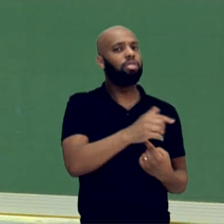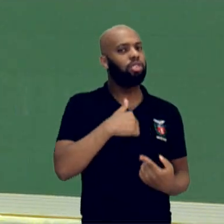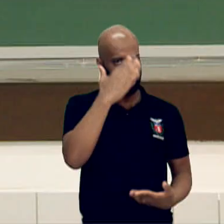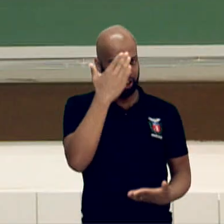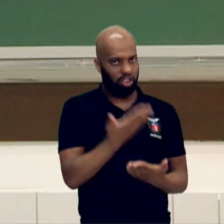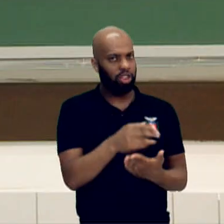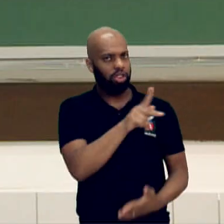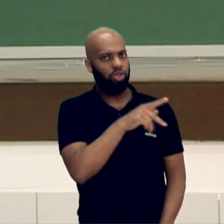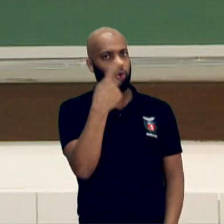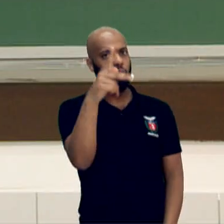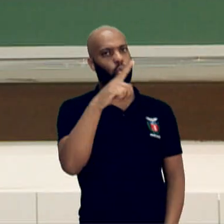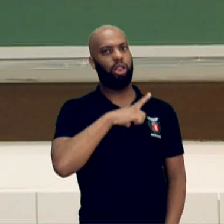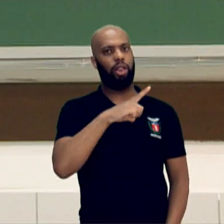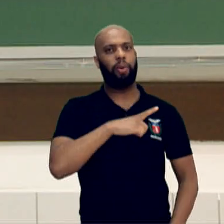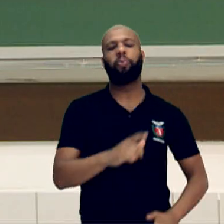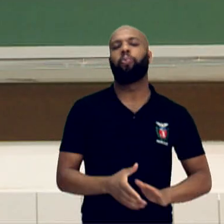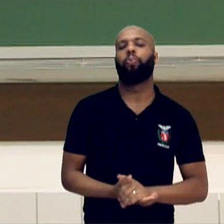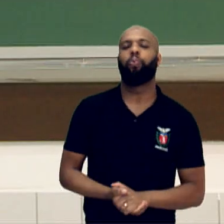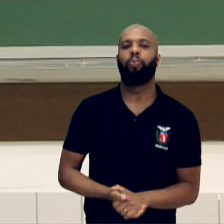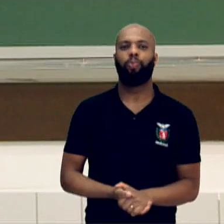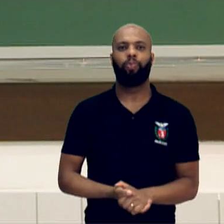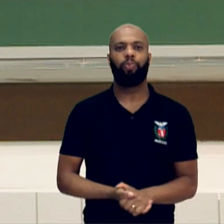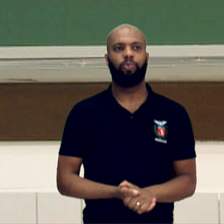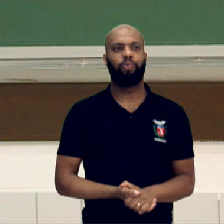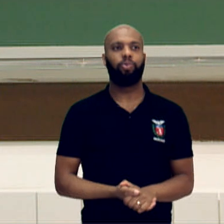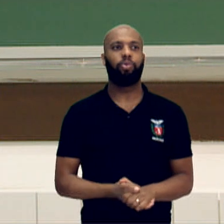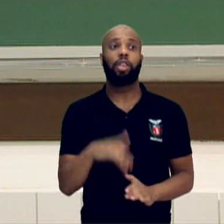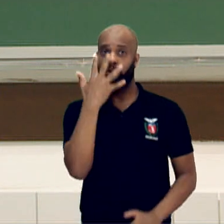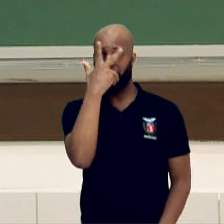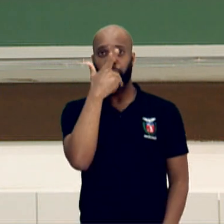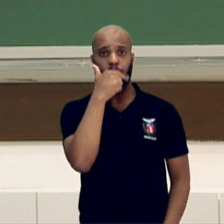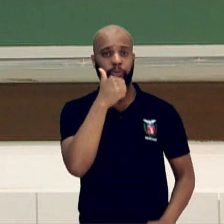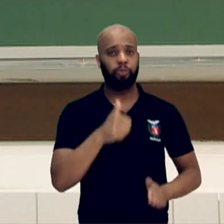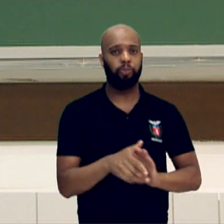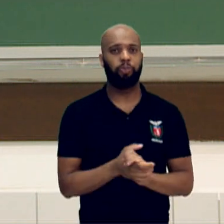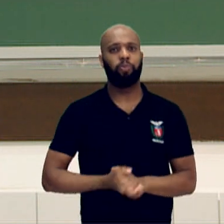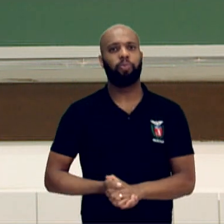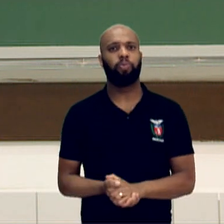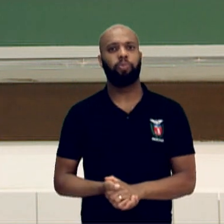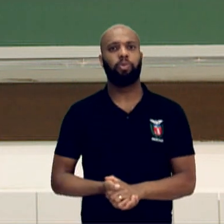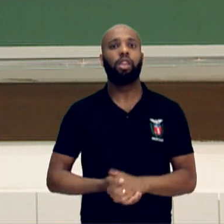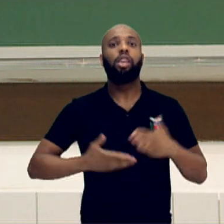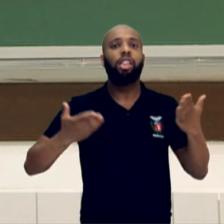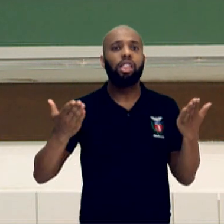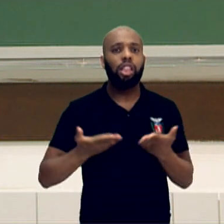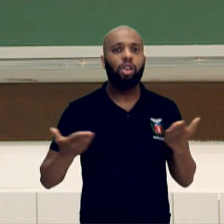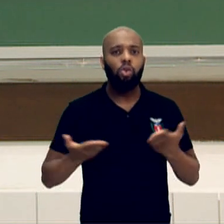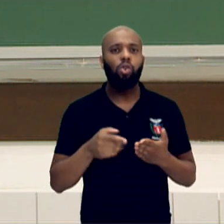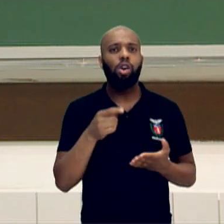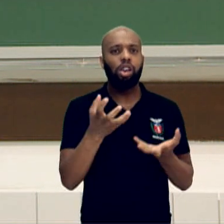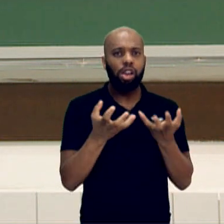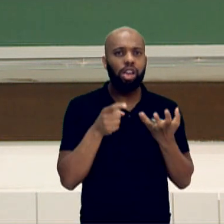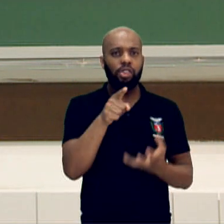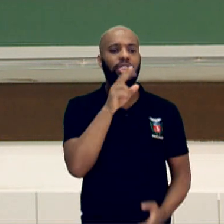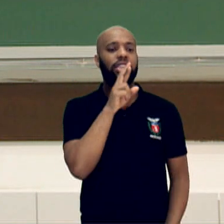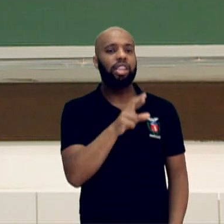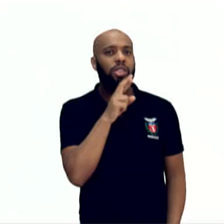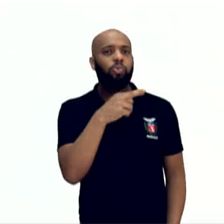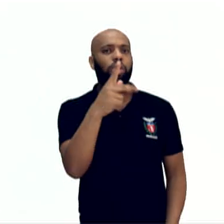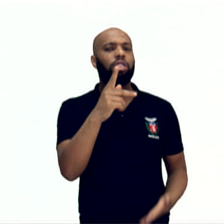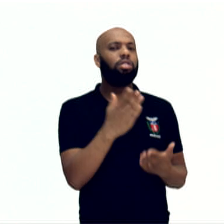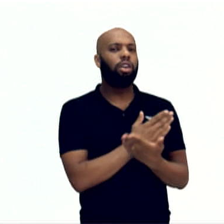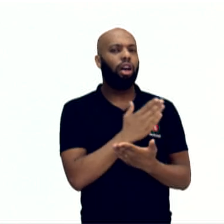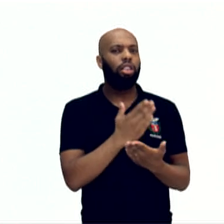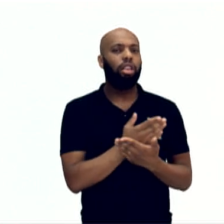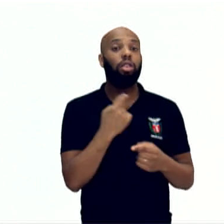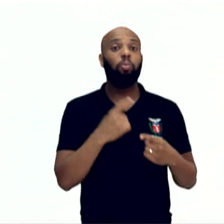acredito que ela tem. Então, vai ficar bem bonito. Agora eu quero que você responda no seu caderno, que